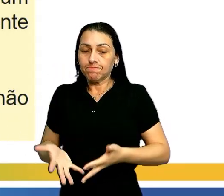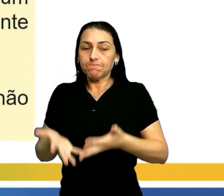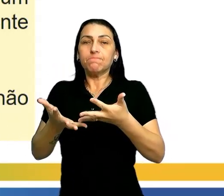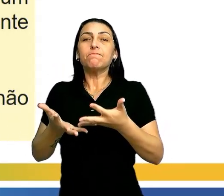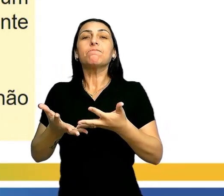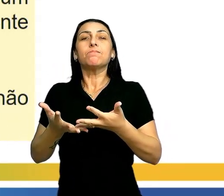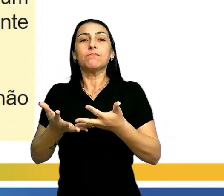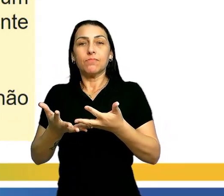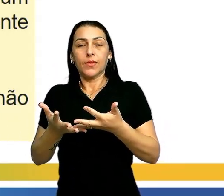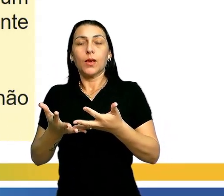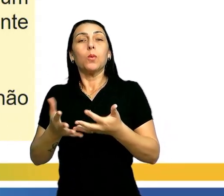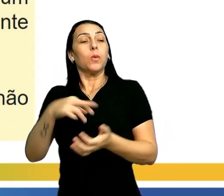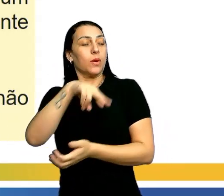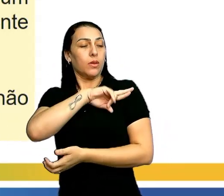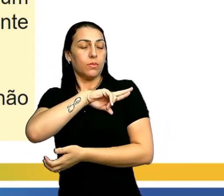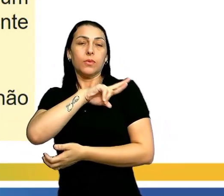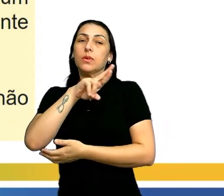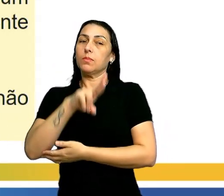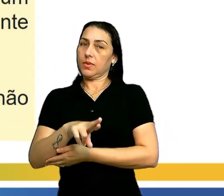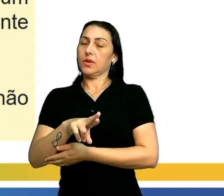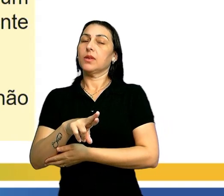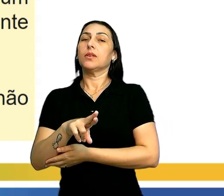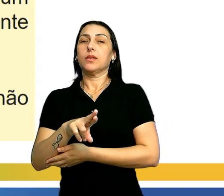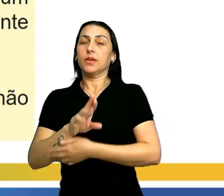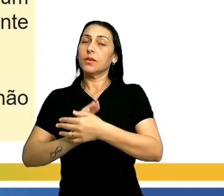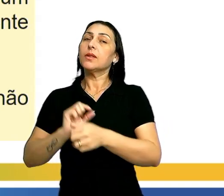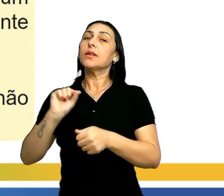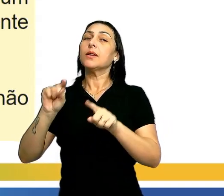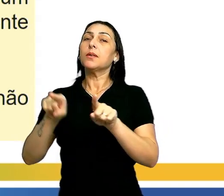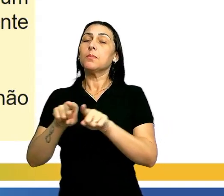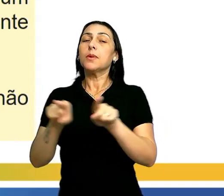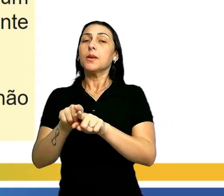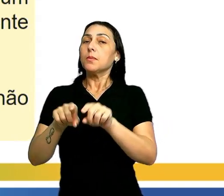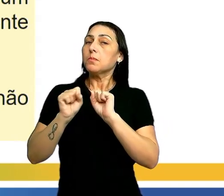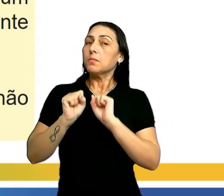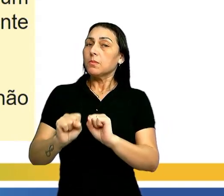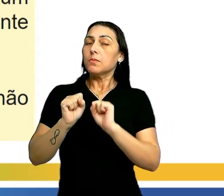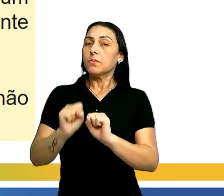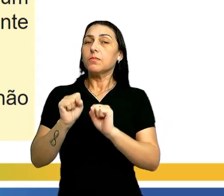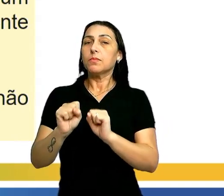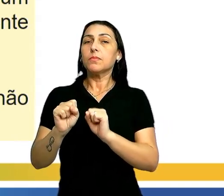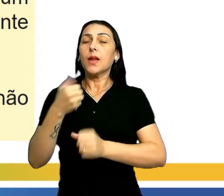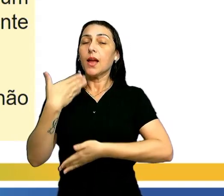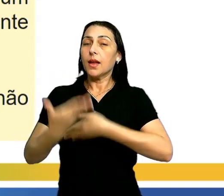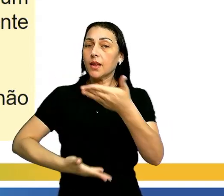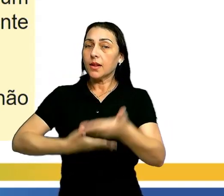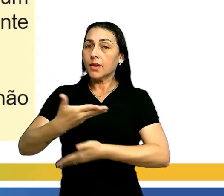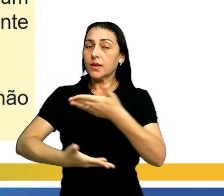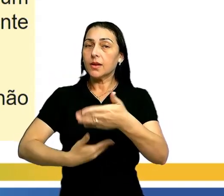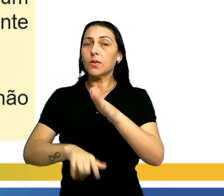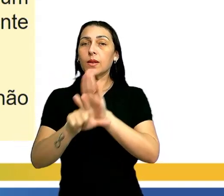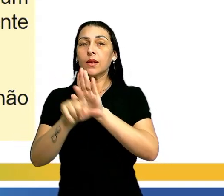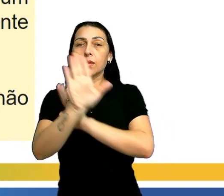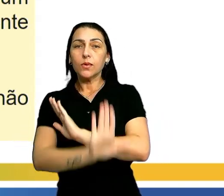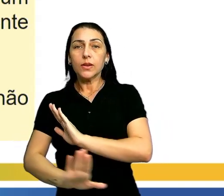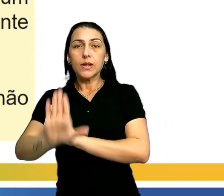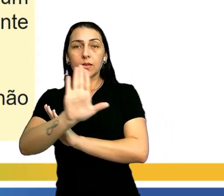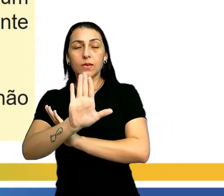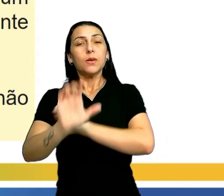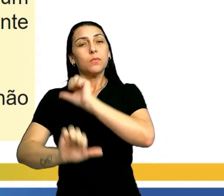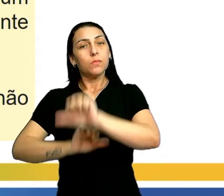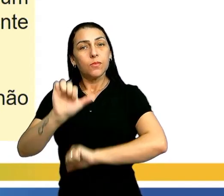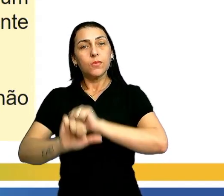por um senso de dever e sua máxima puder se relacionar a uma lei universal, se